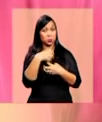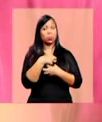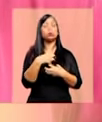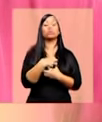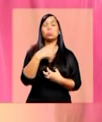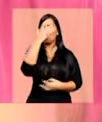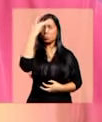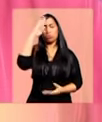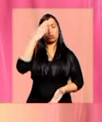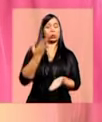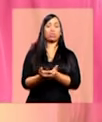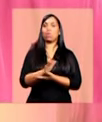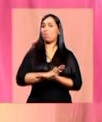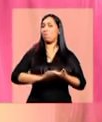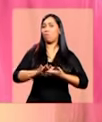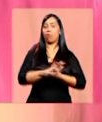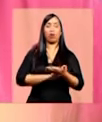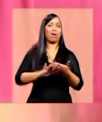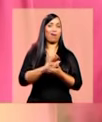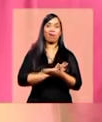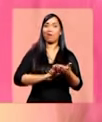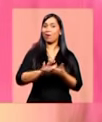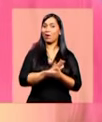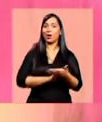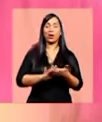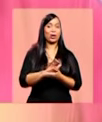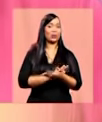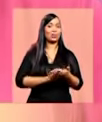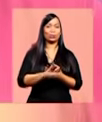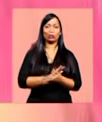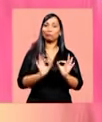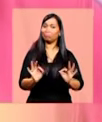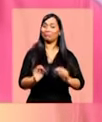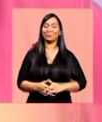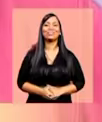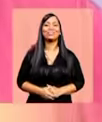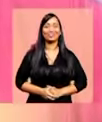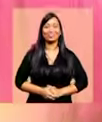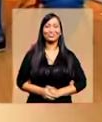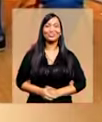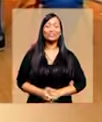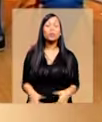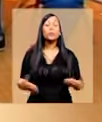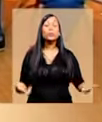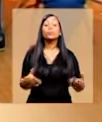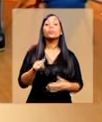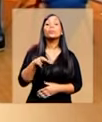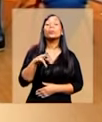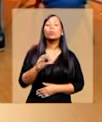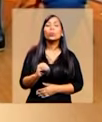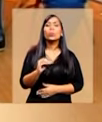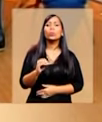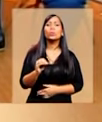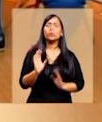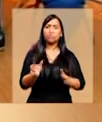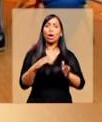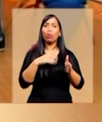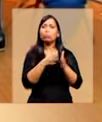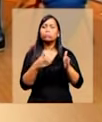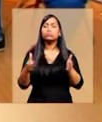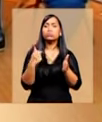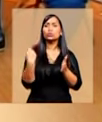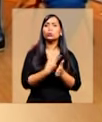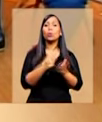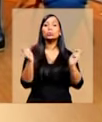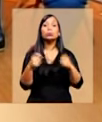que me faz um cético, digamos assim, muito cético. Ô, Érico, já